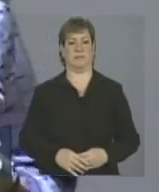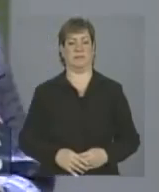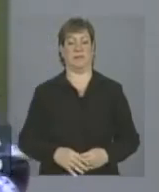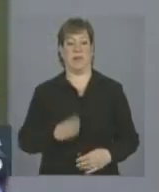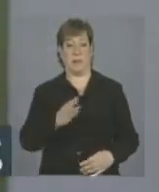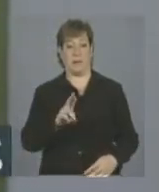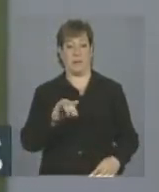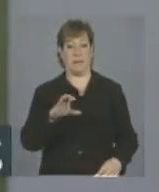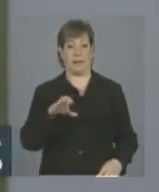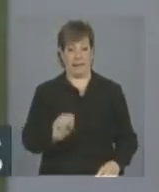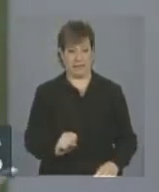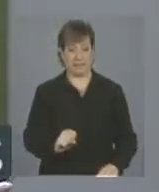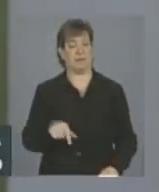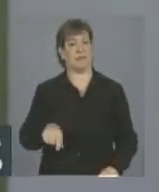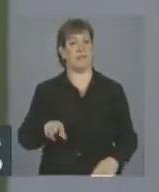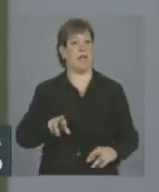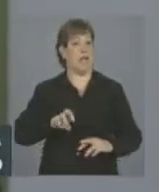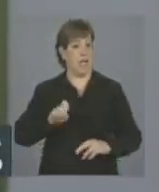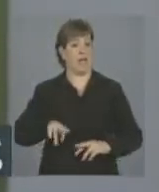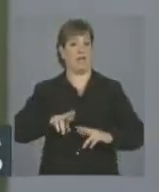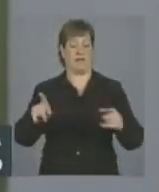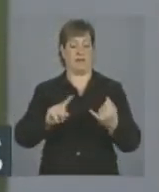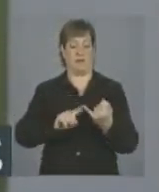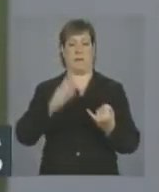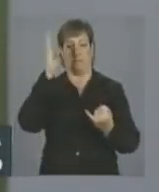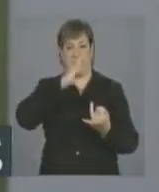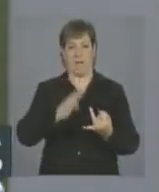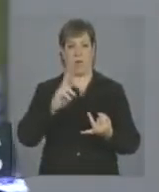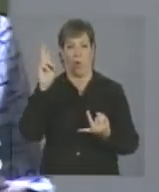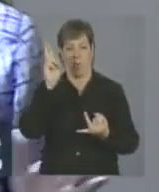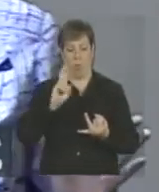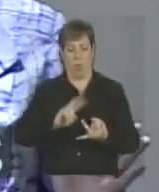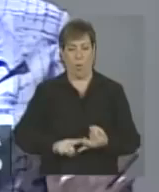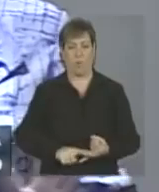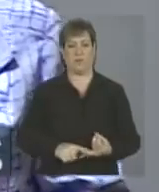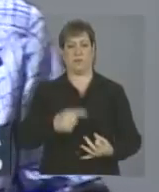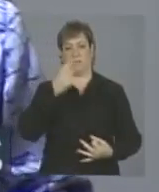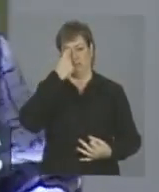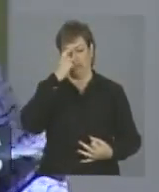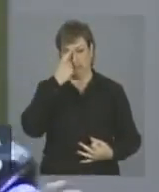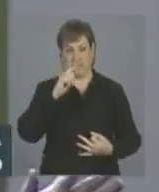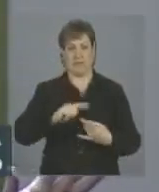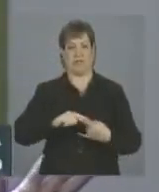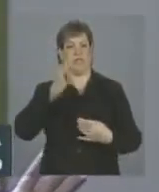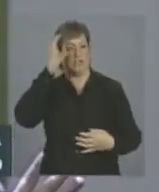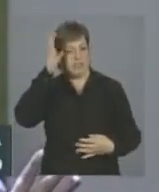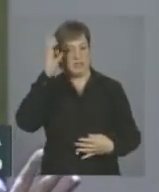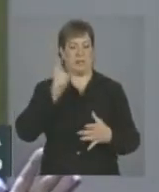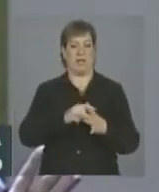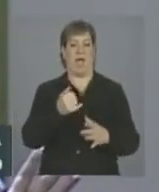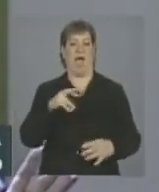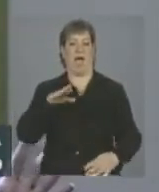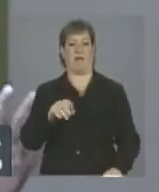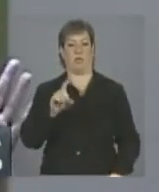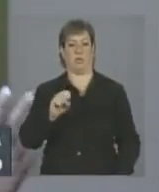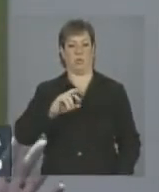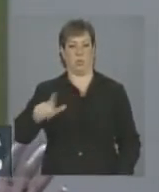Os BRICS são diferentes. Brasil, Rússia, Índia, China e África do Sul, somos completamente